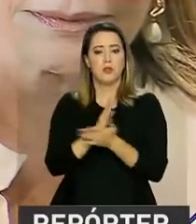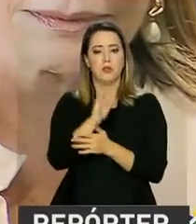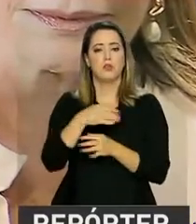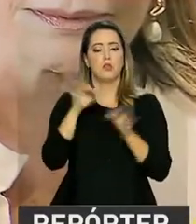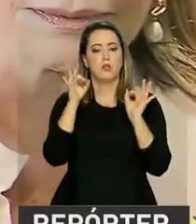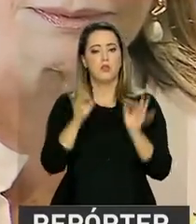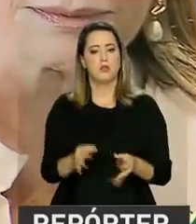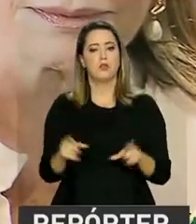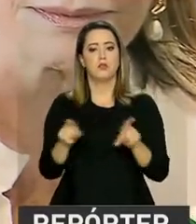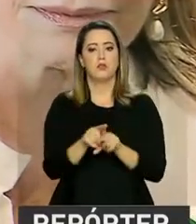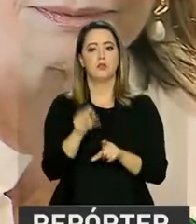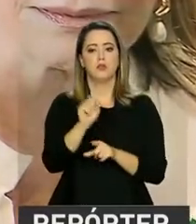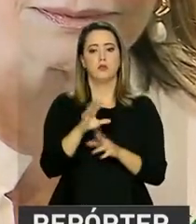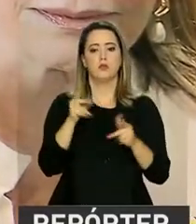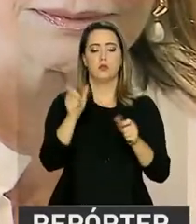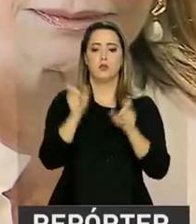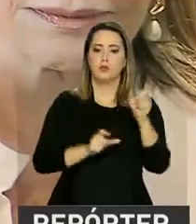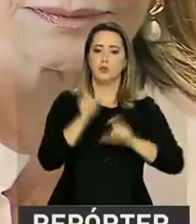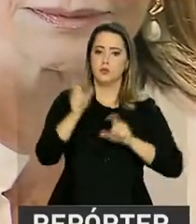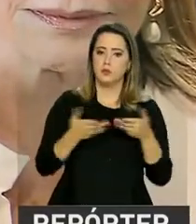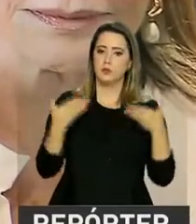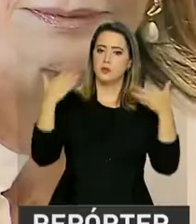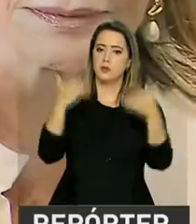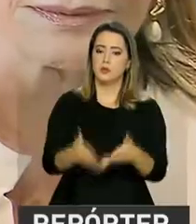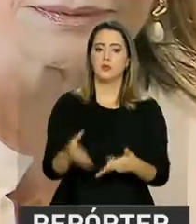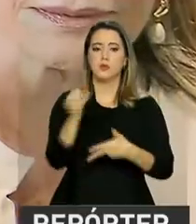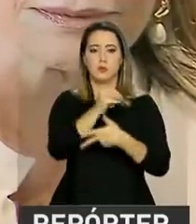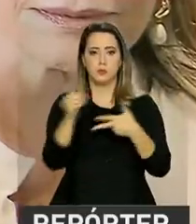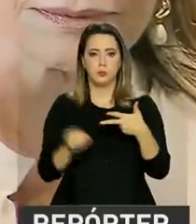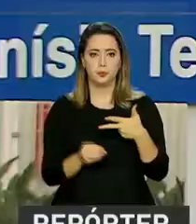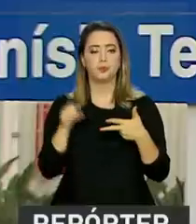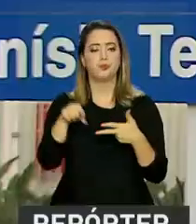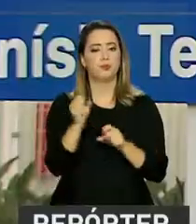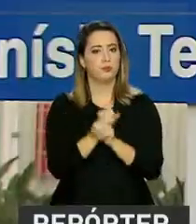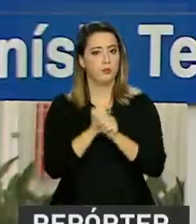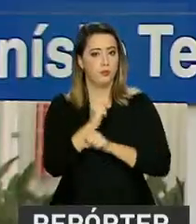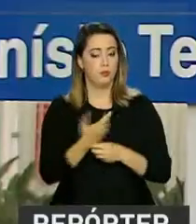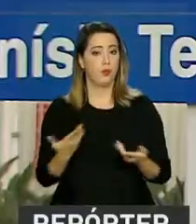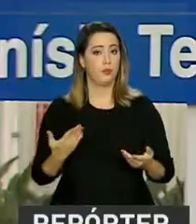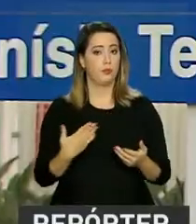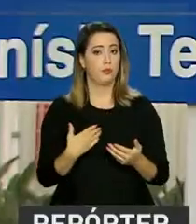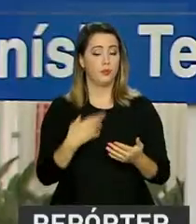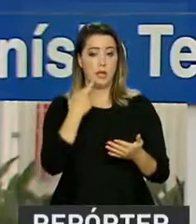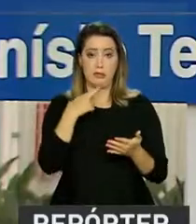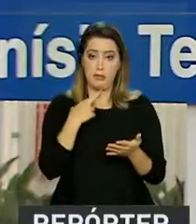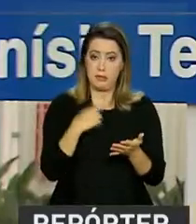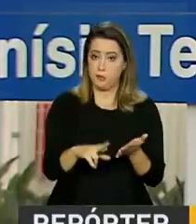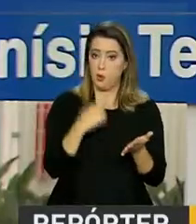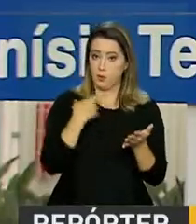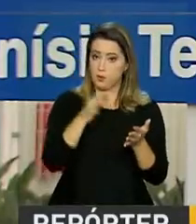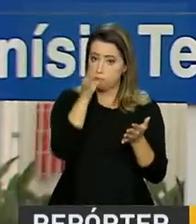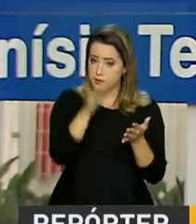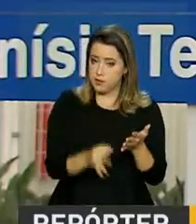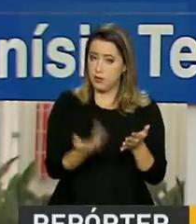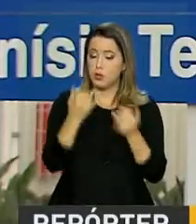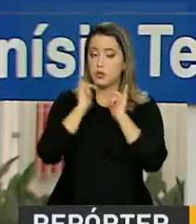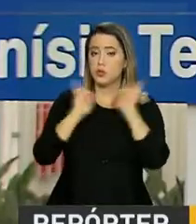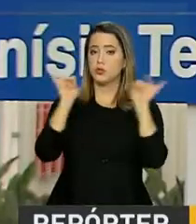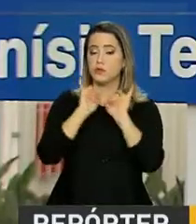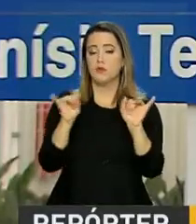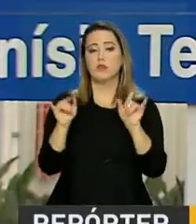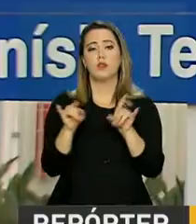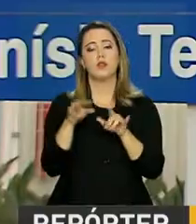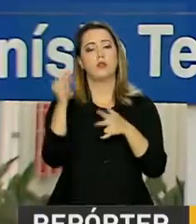com relação a todos que participaram do Enem 2017. Os gabaritos oficiais dessa edição do Enem serão divulgados